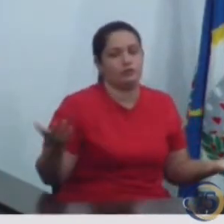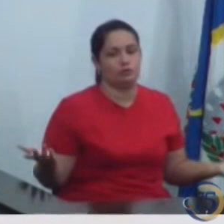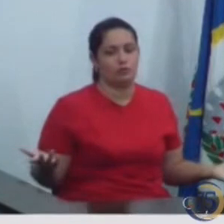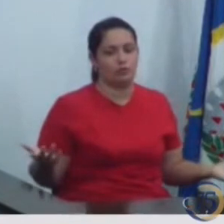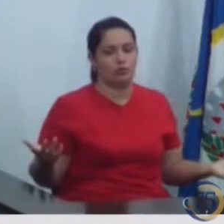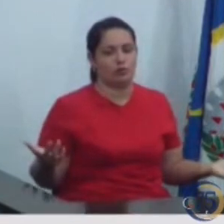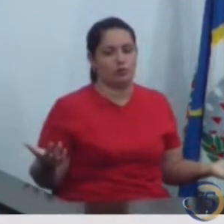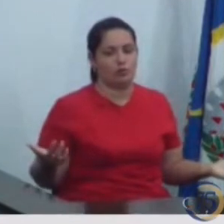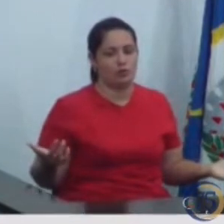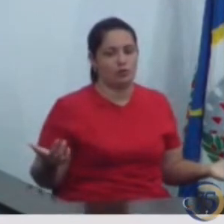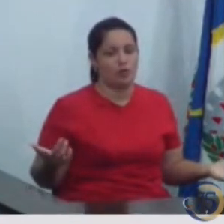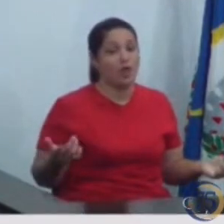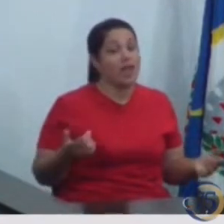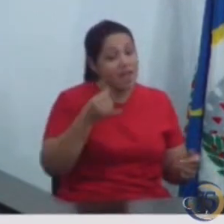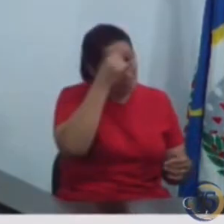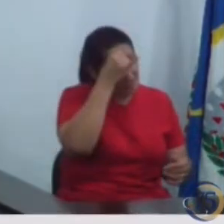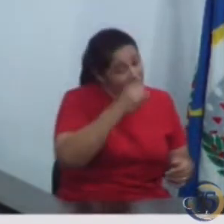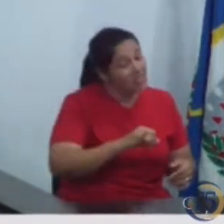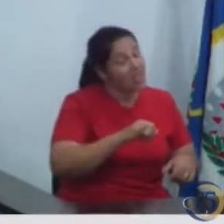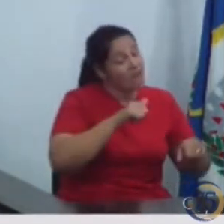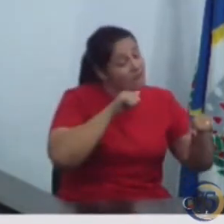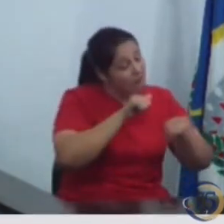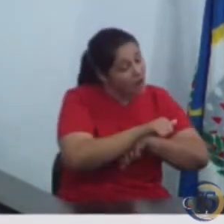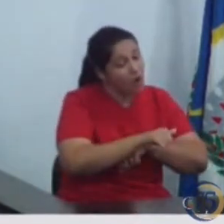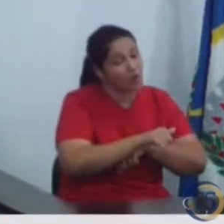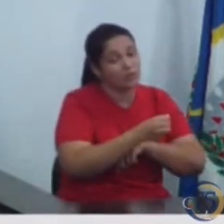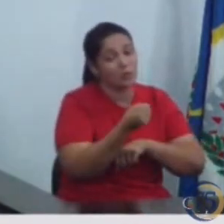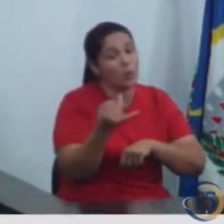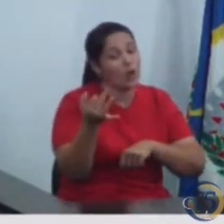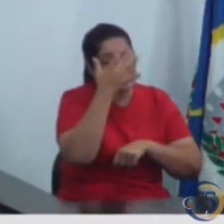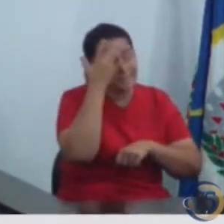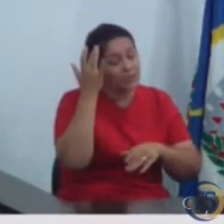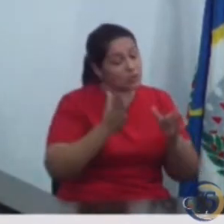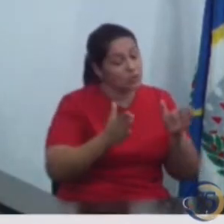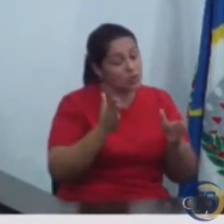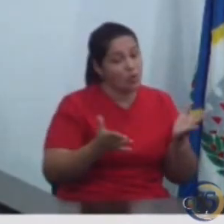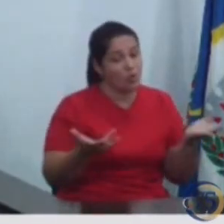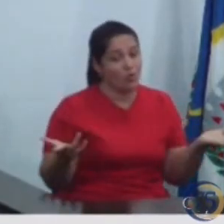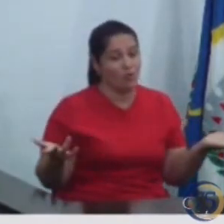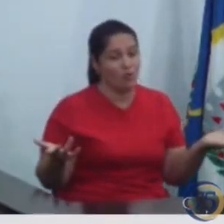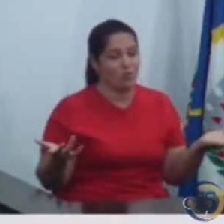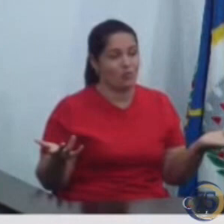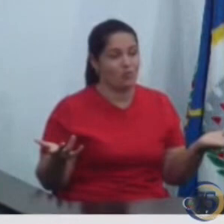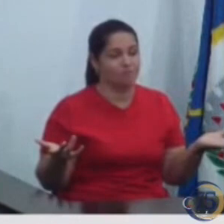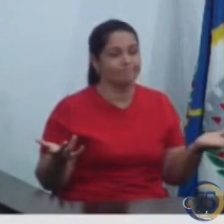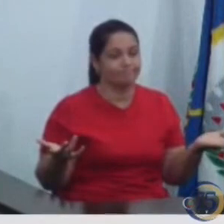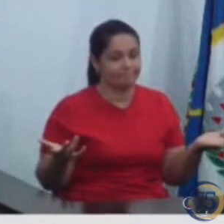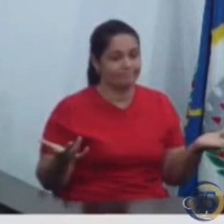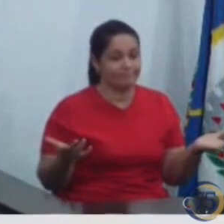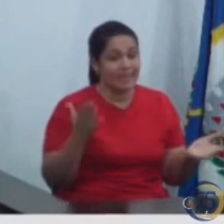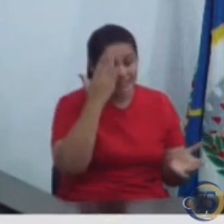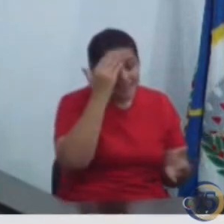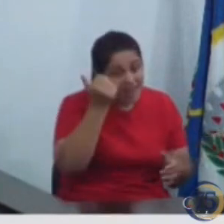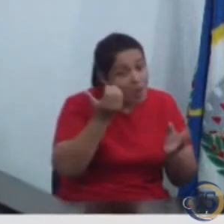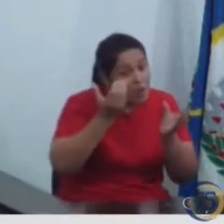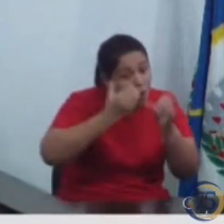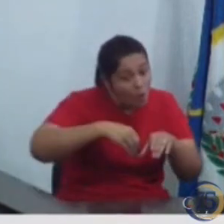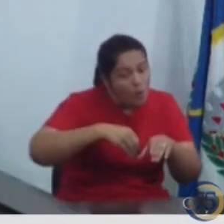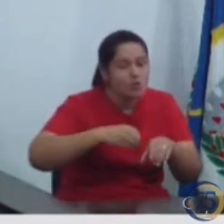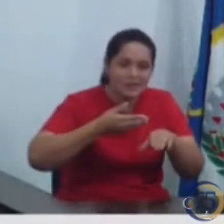substituídos pelos profissionais que foram aprovados em concurso a gente sabe quem passou em concurso